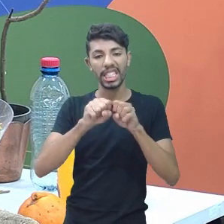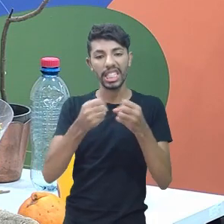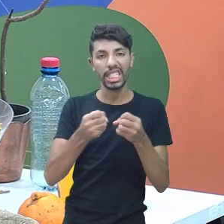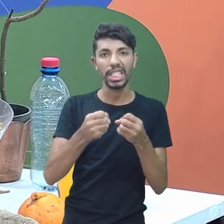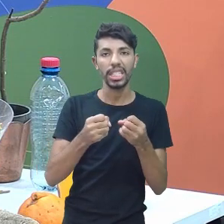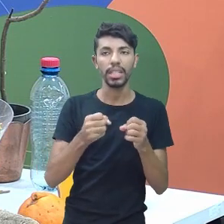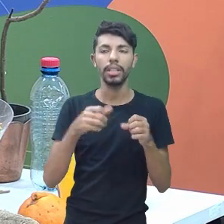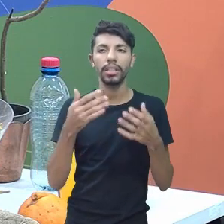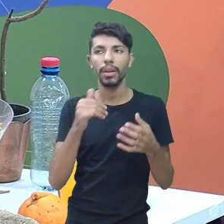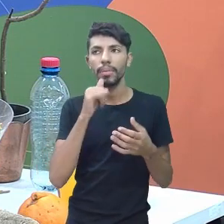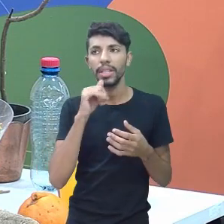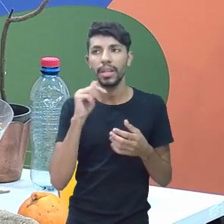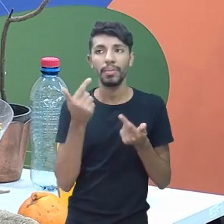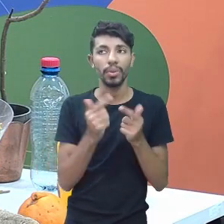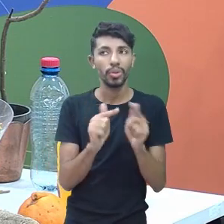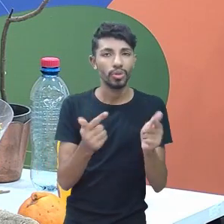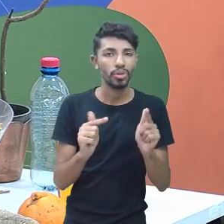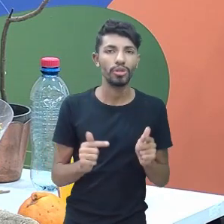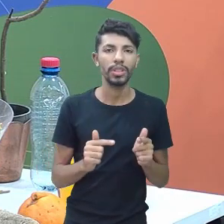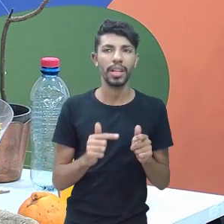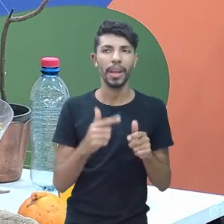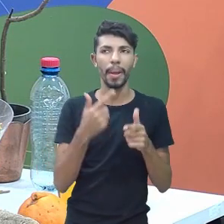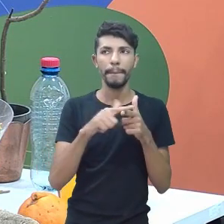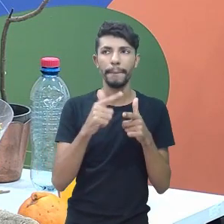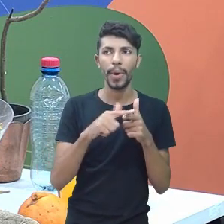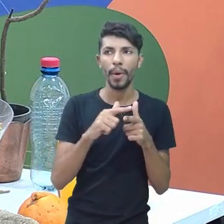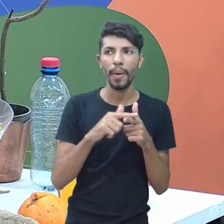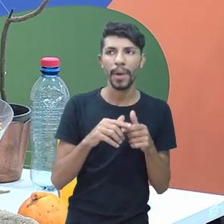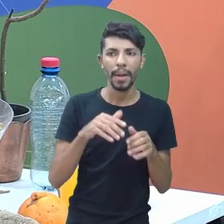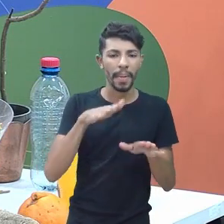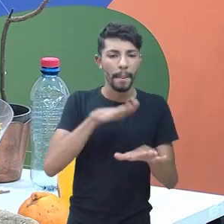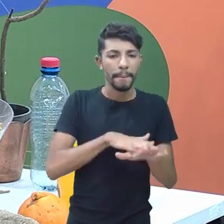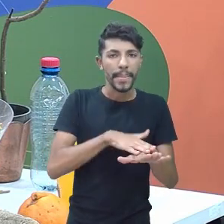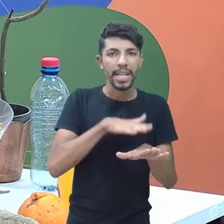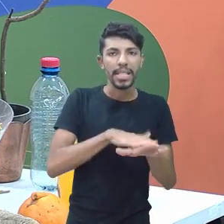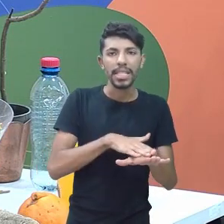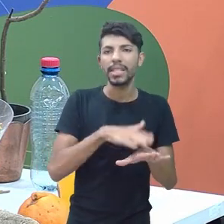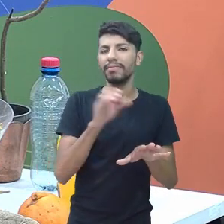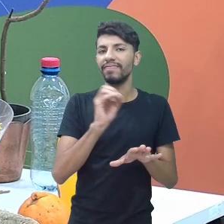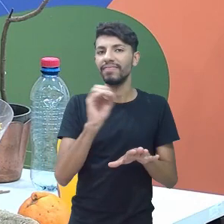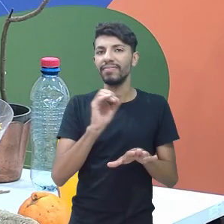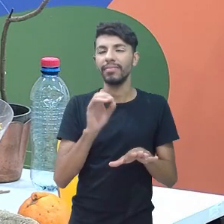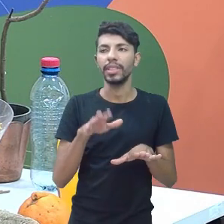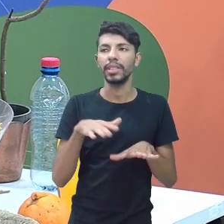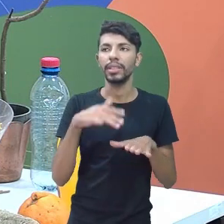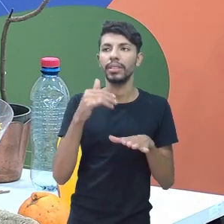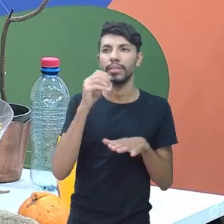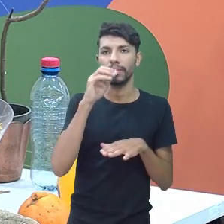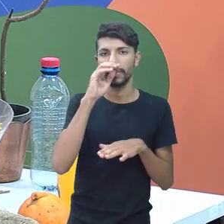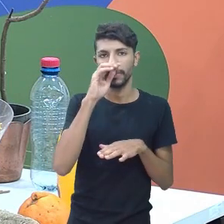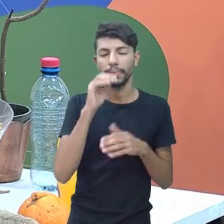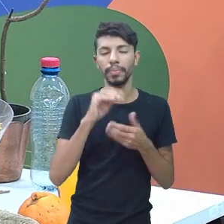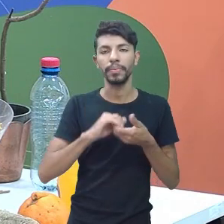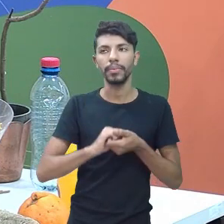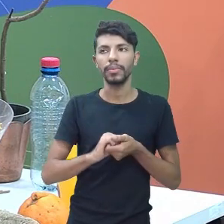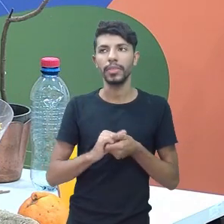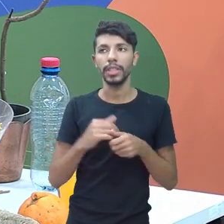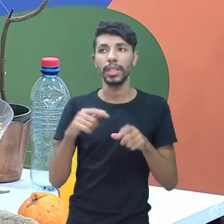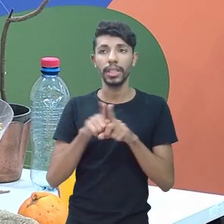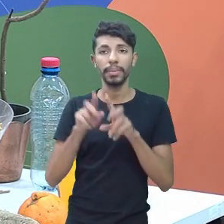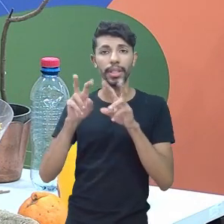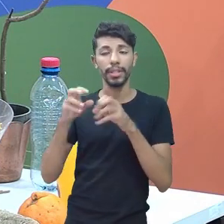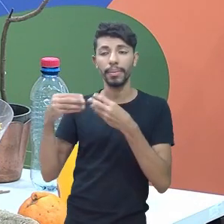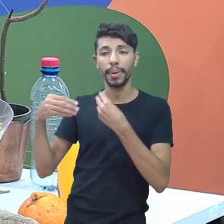de caquinhos de vidro, onde a mamãe vai ter que varrer com cuidado, aí não pisa aqui, não passa por aqui descalço. E em